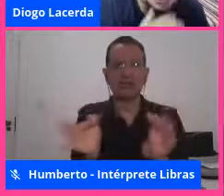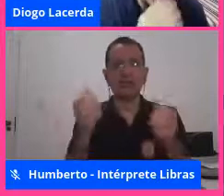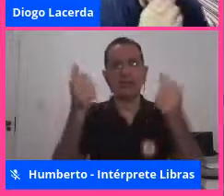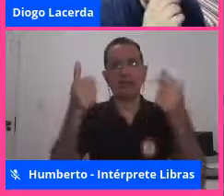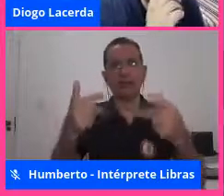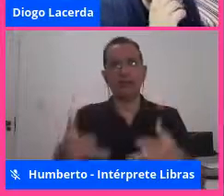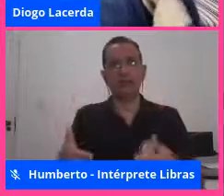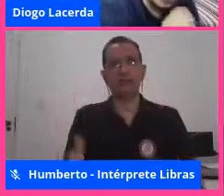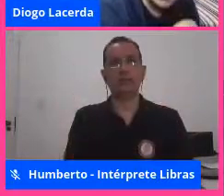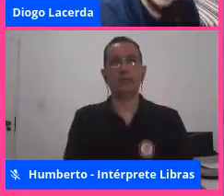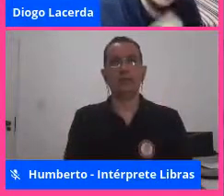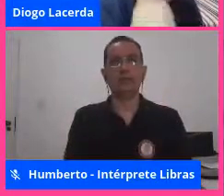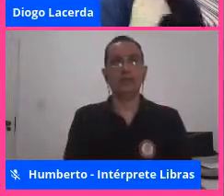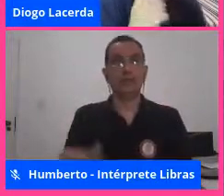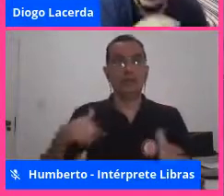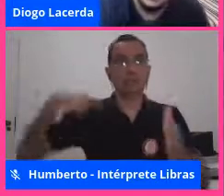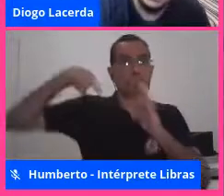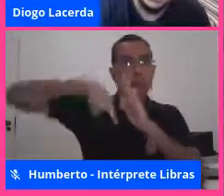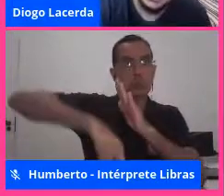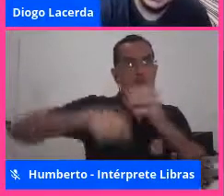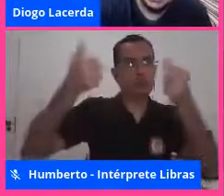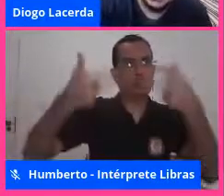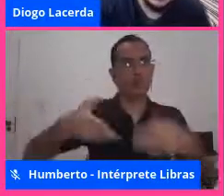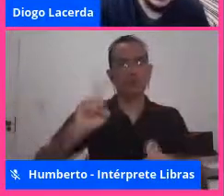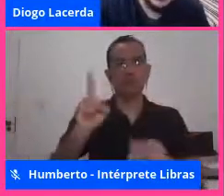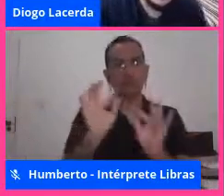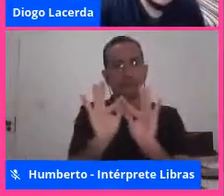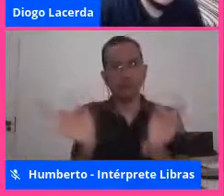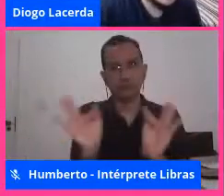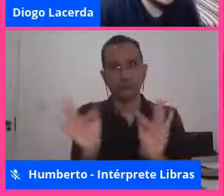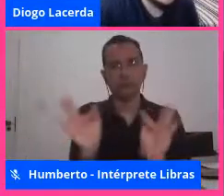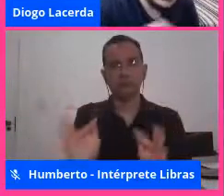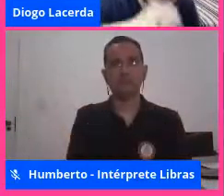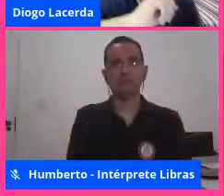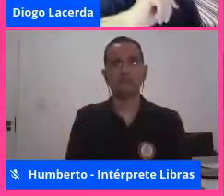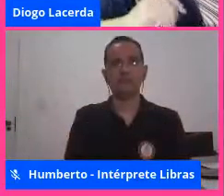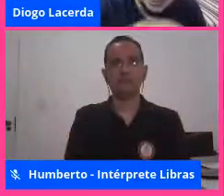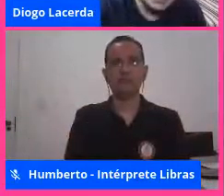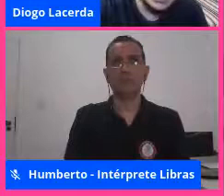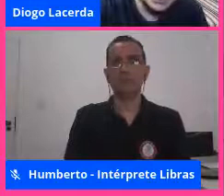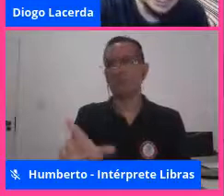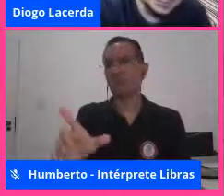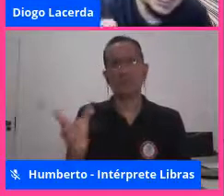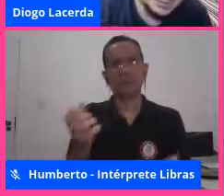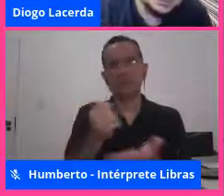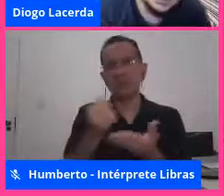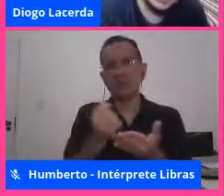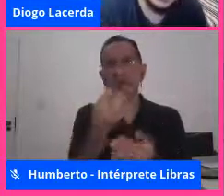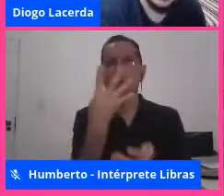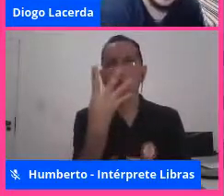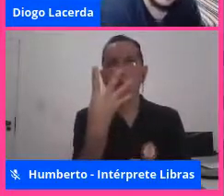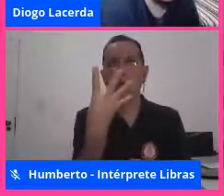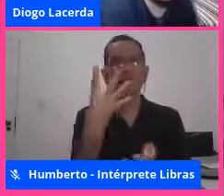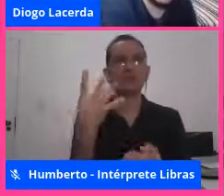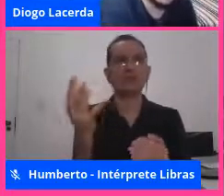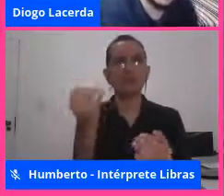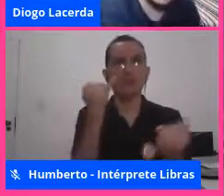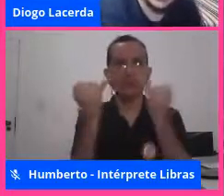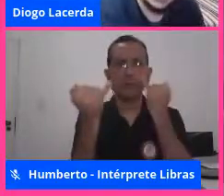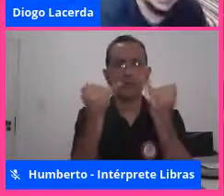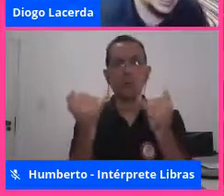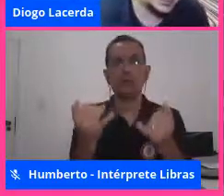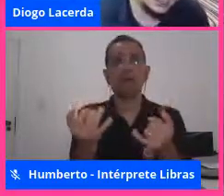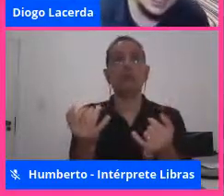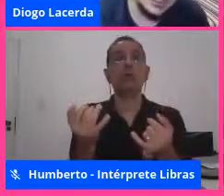muito tempo para explicar. Basicamente, a gente tem 4 informações aqui. As duas principais são a altura